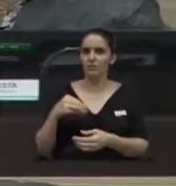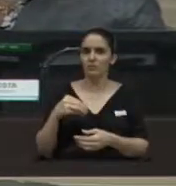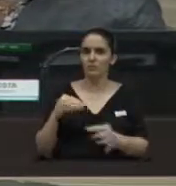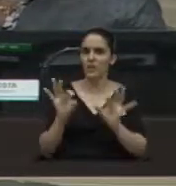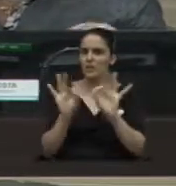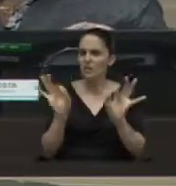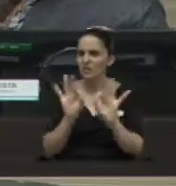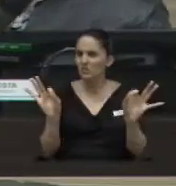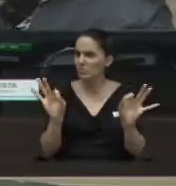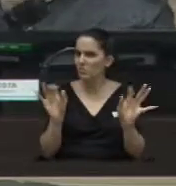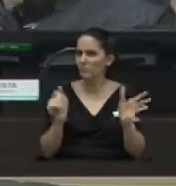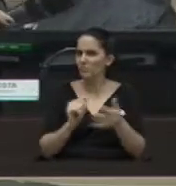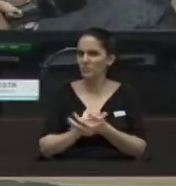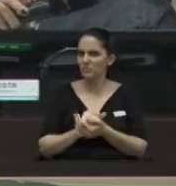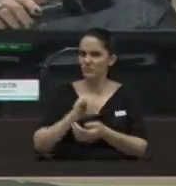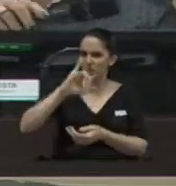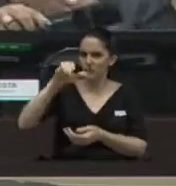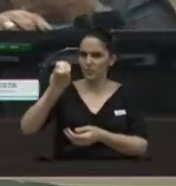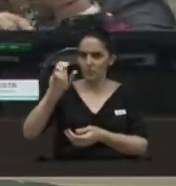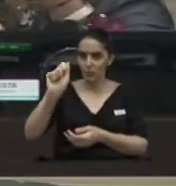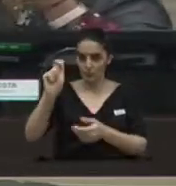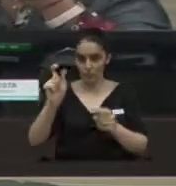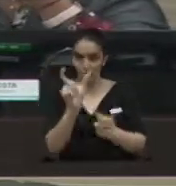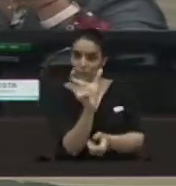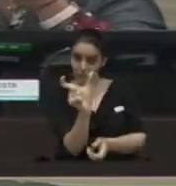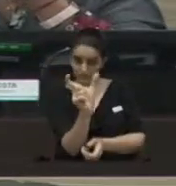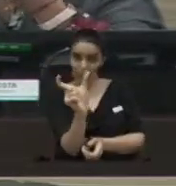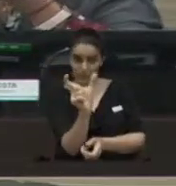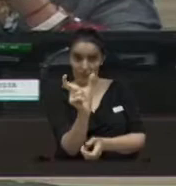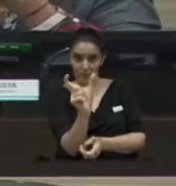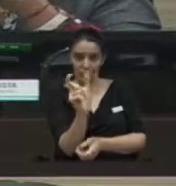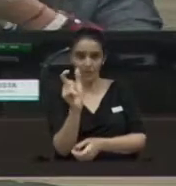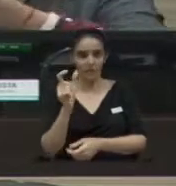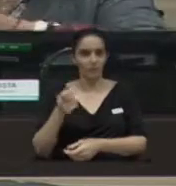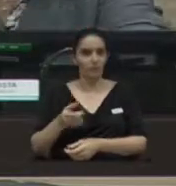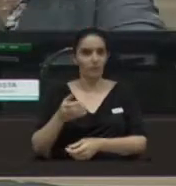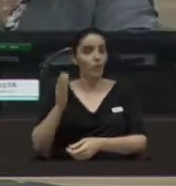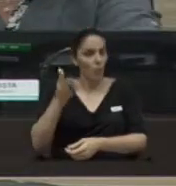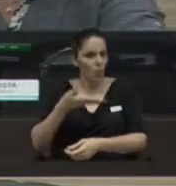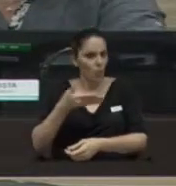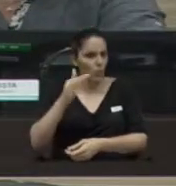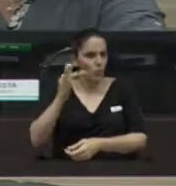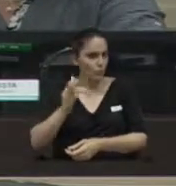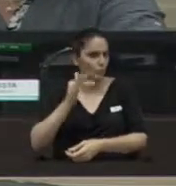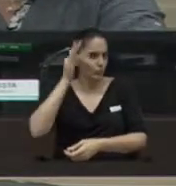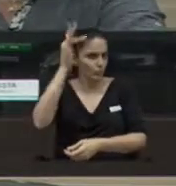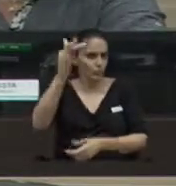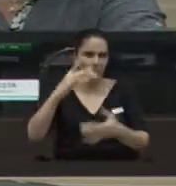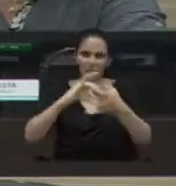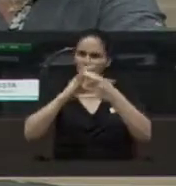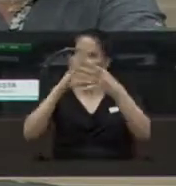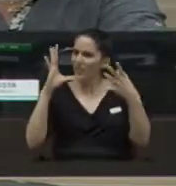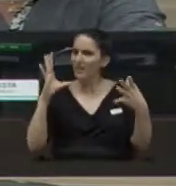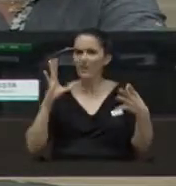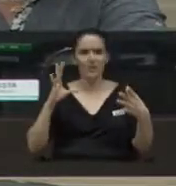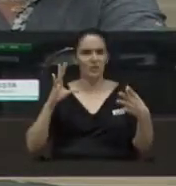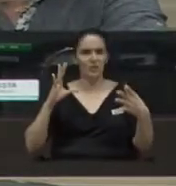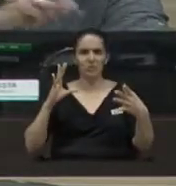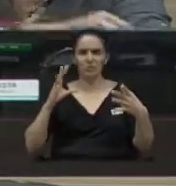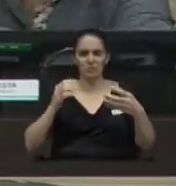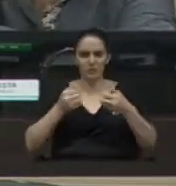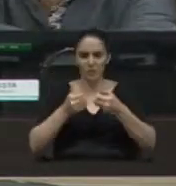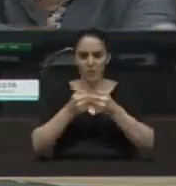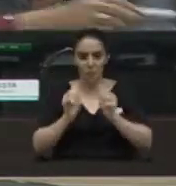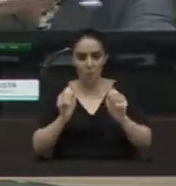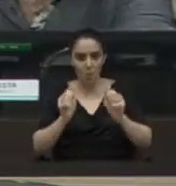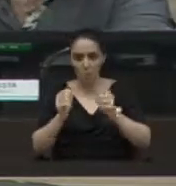Seu João, a carteirinha hoje e no futuro está liberado para integração, não tem restrição nenhuma,